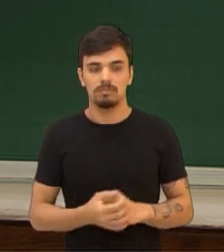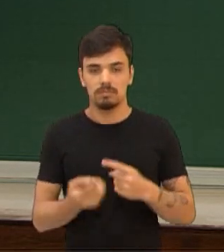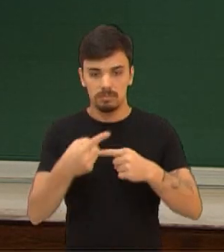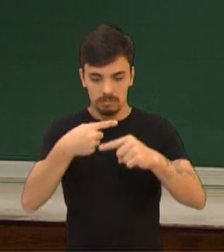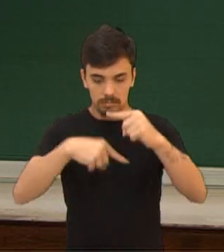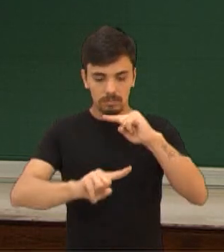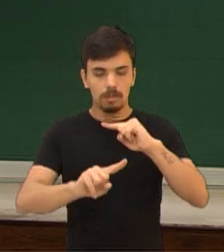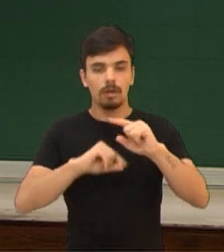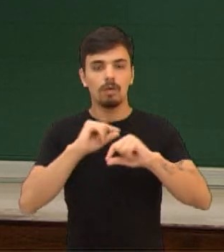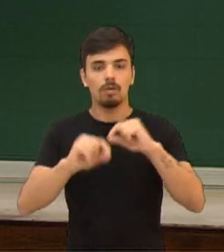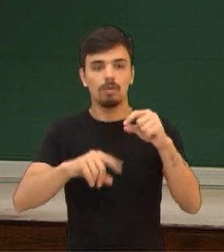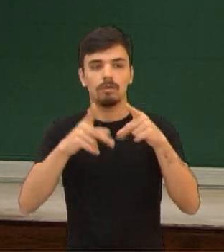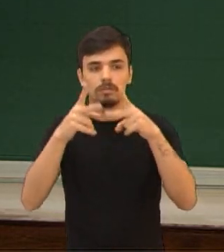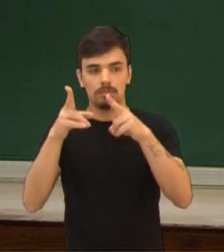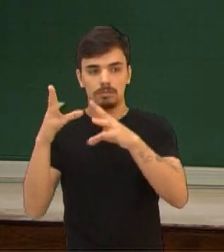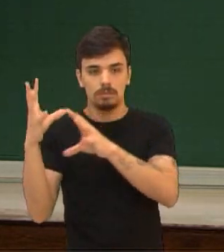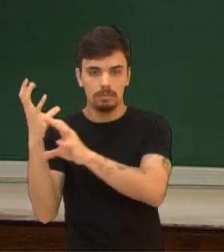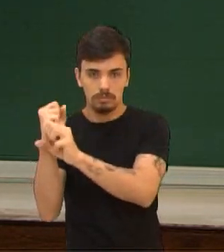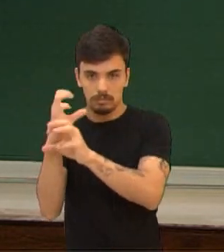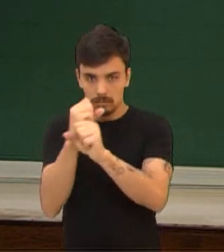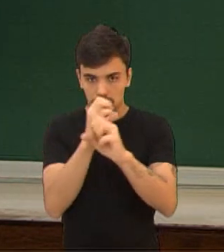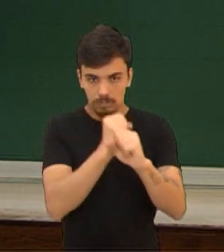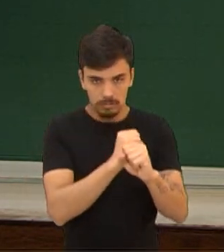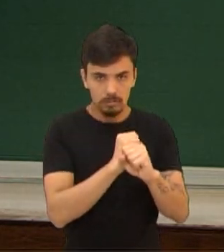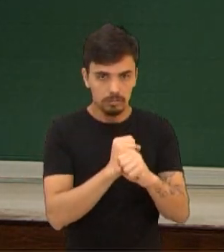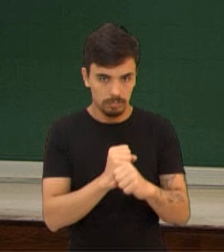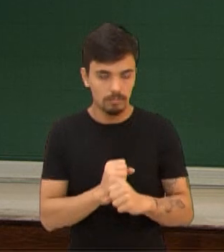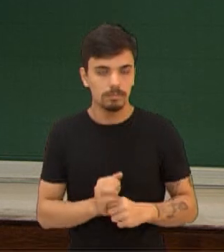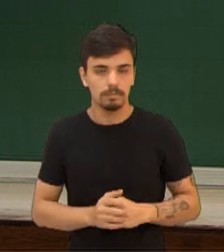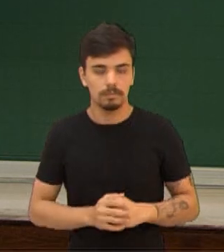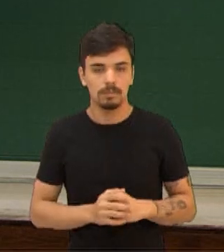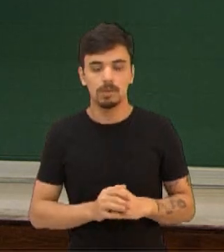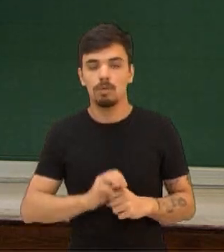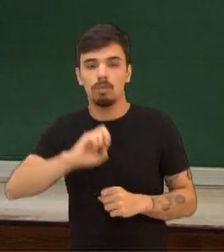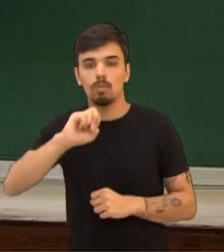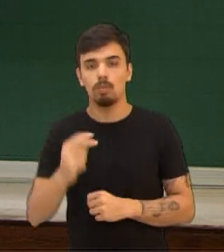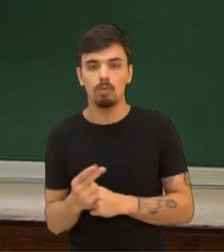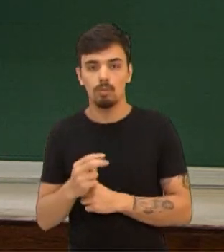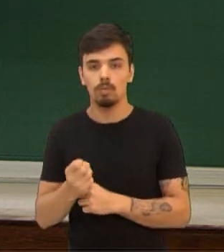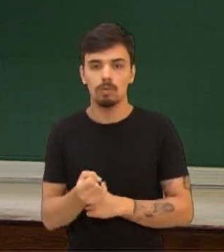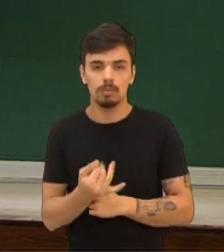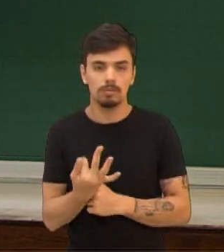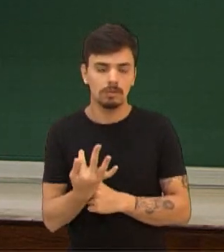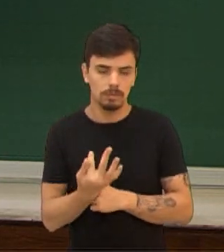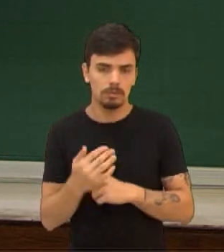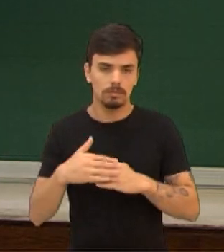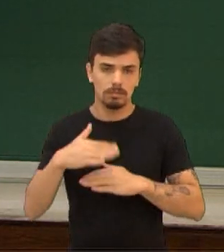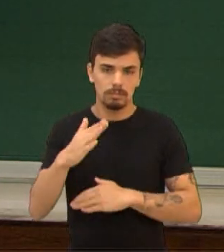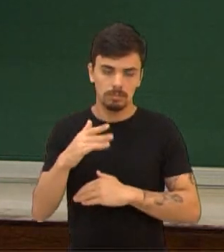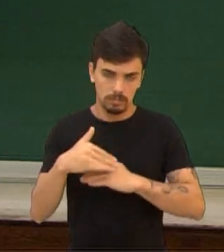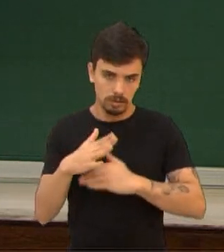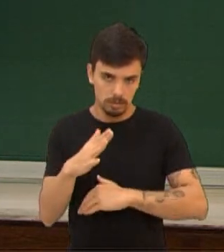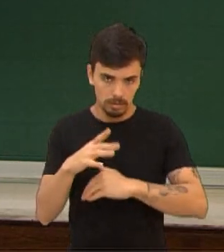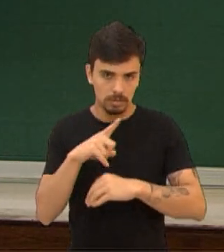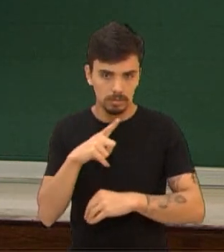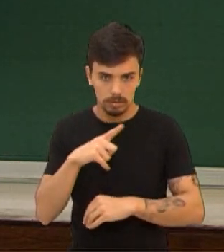capacitância equivalente é igual à soma dos inversos das capacitâncias. Ou seja, quanto mais capacitores eu coloco em paralelo,